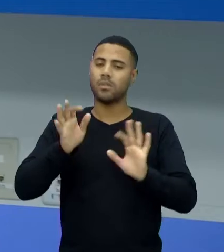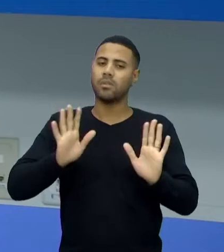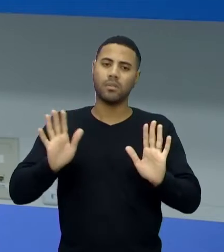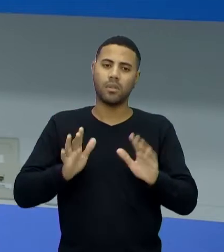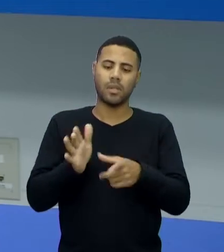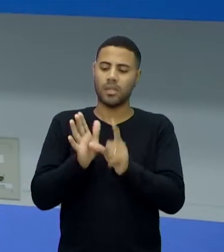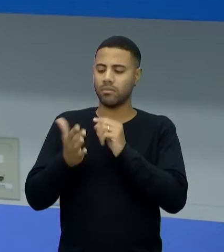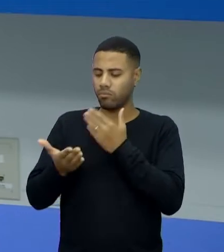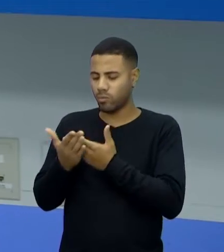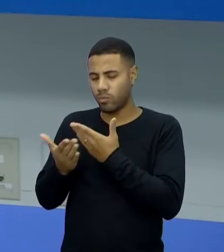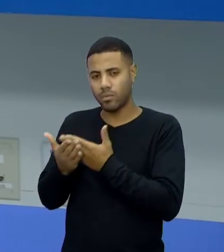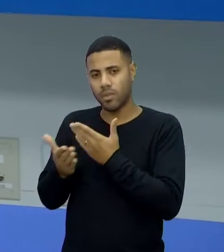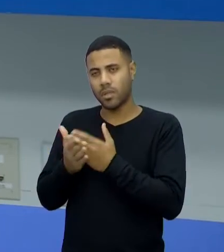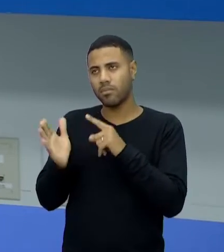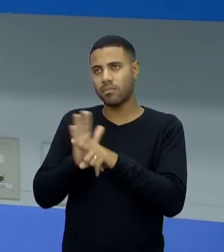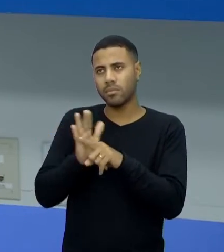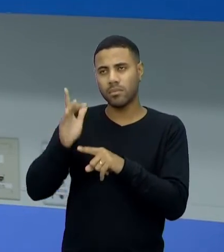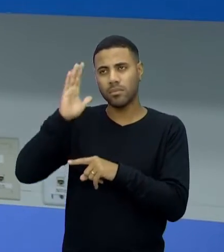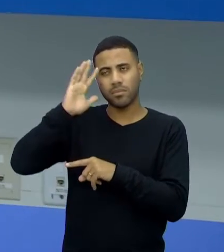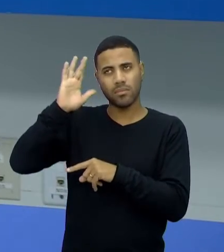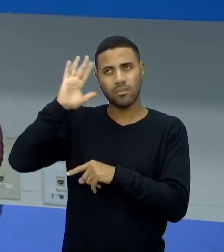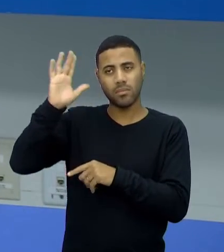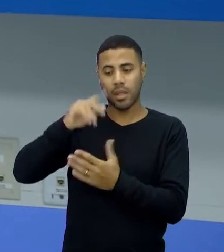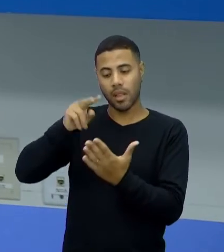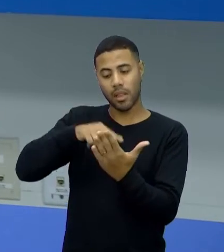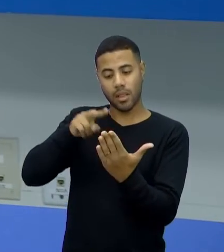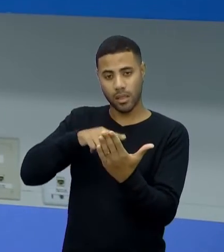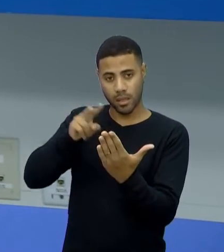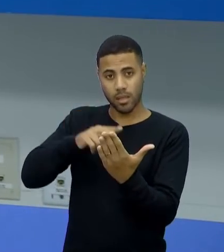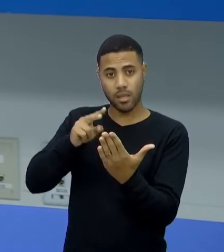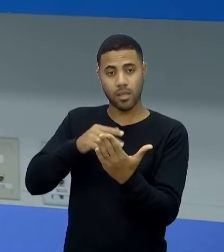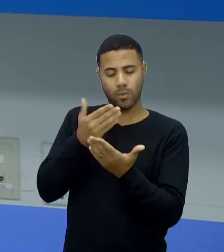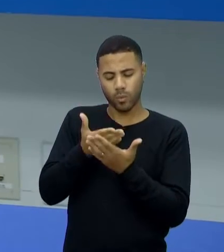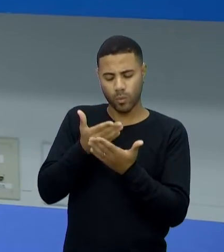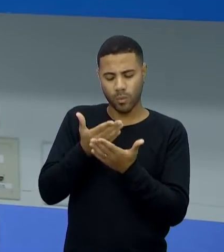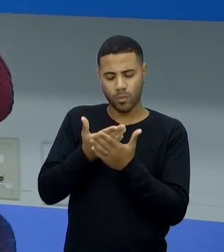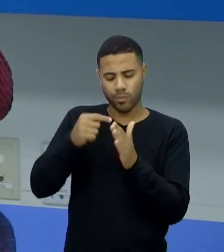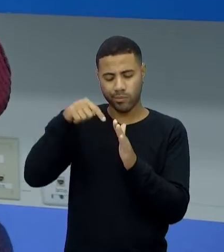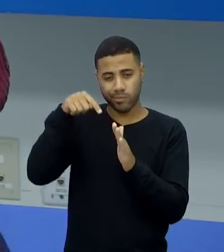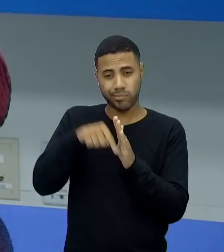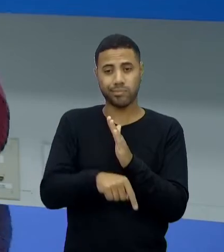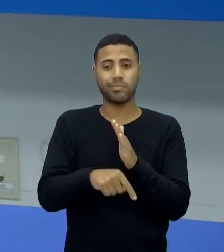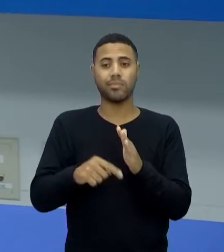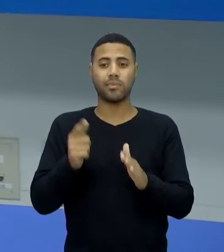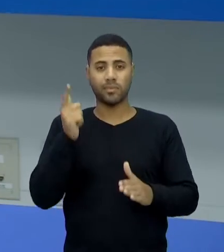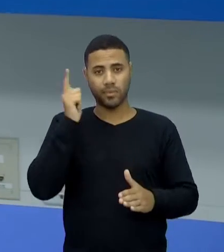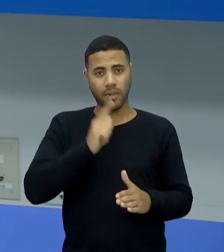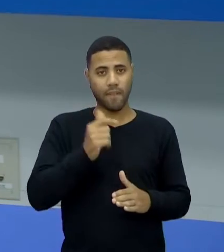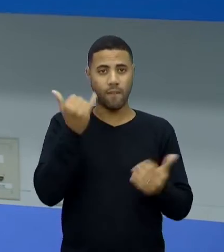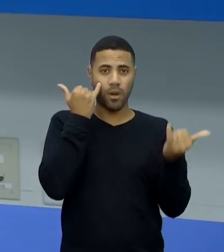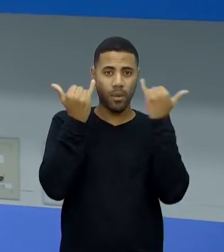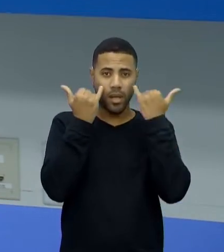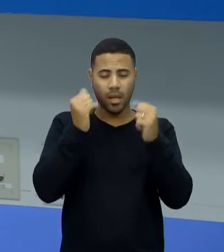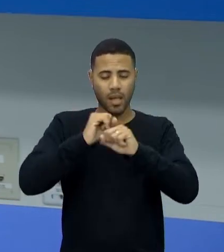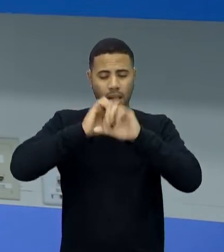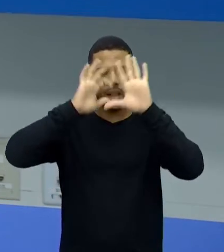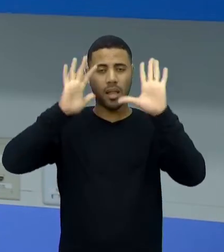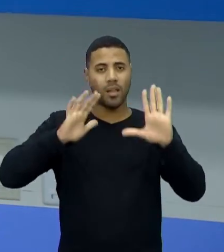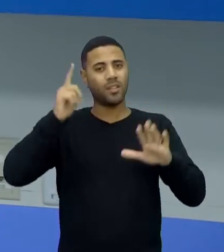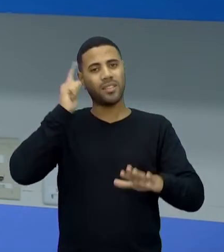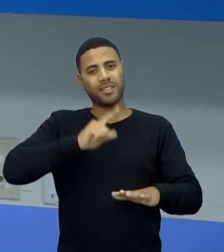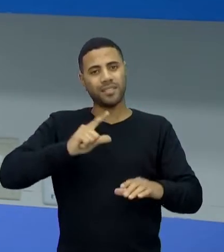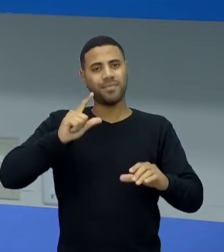um passo atrás e Se permitir ler Se permitir estudar Se permitir obter informações Se